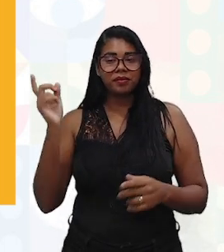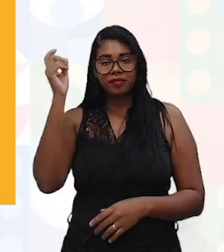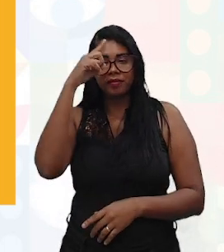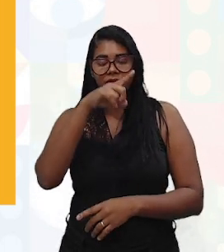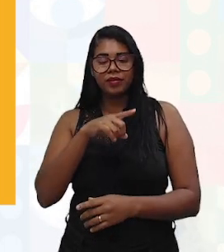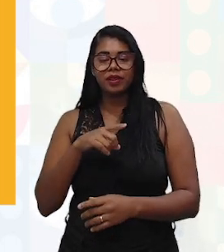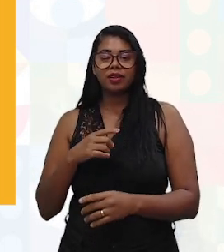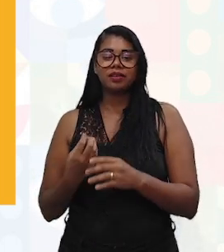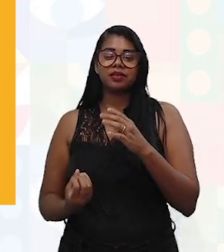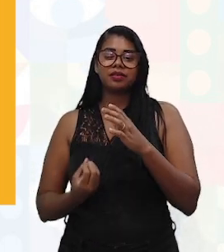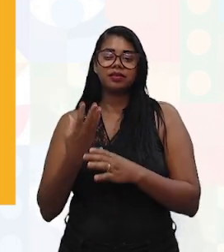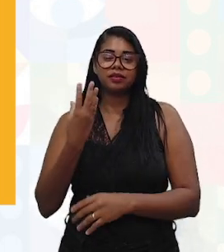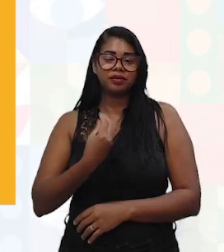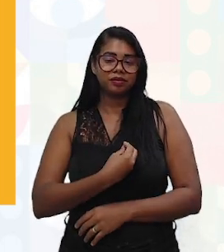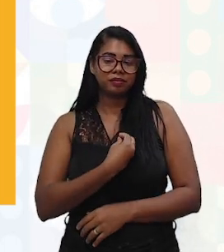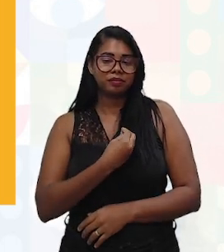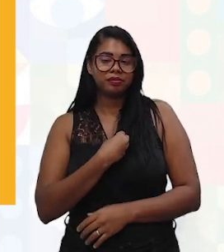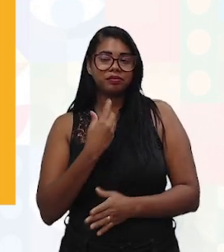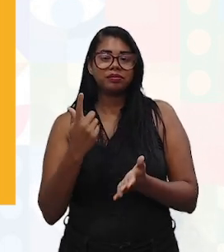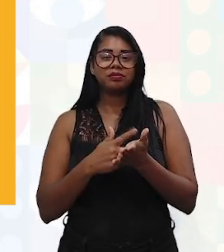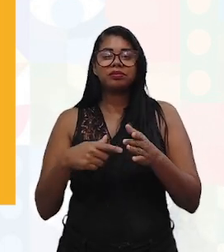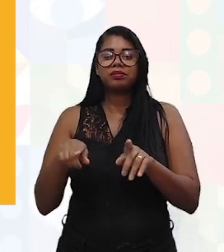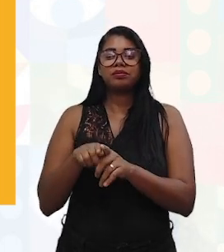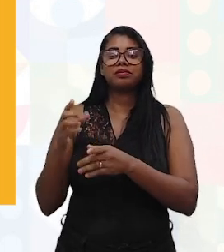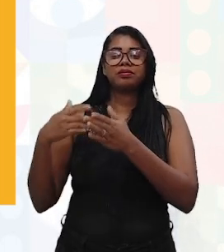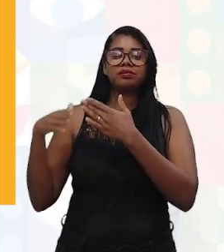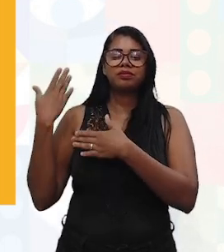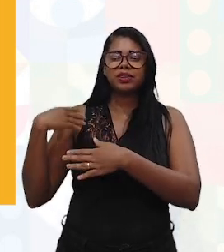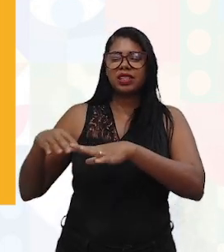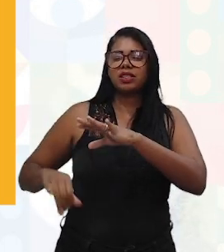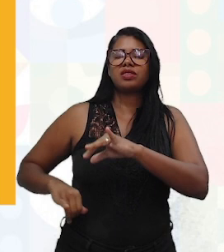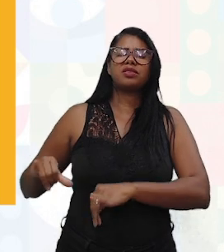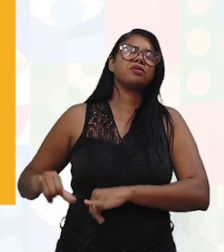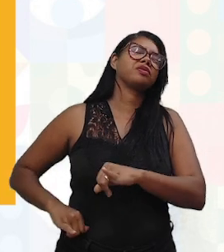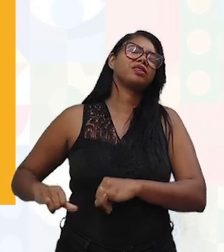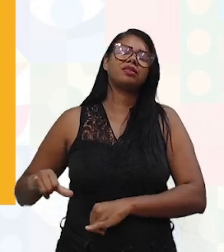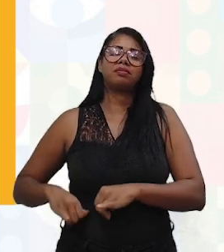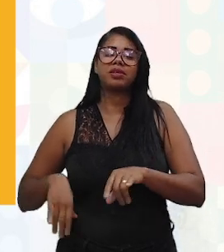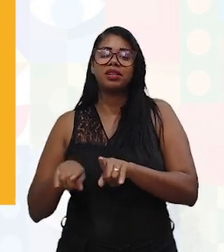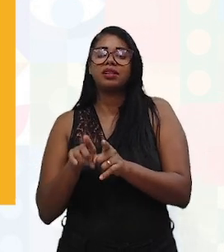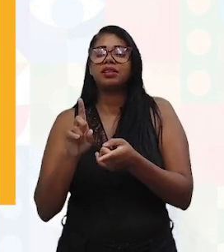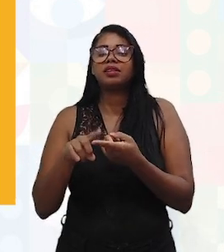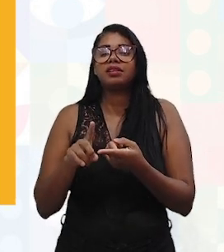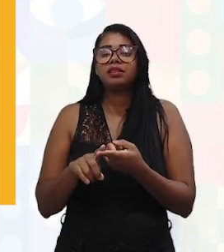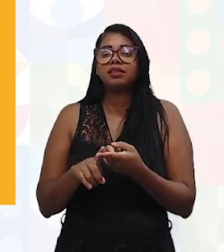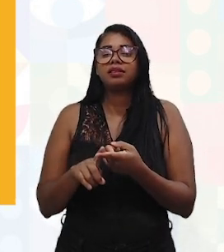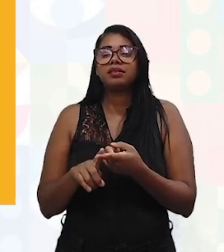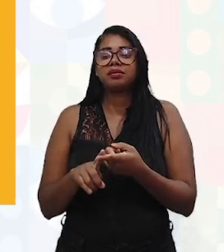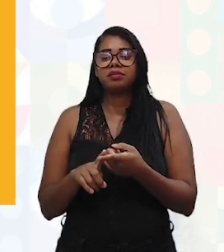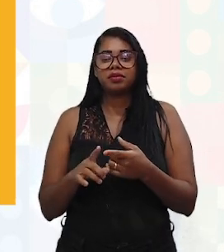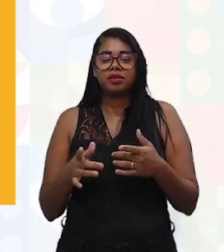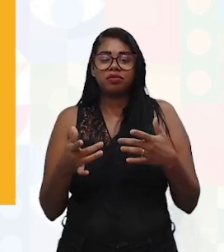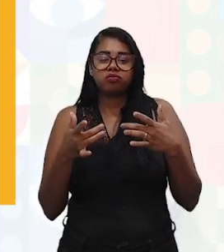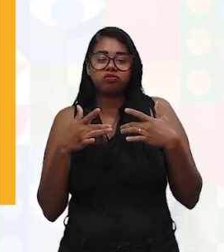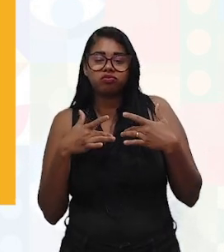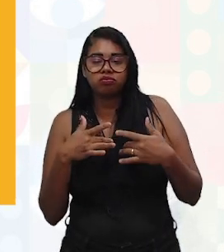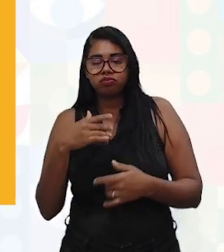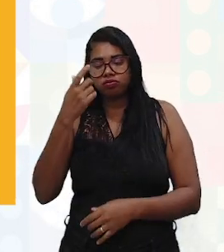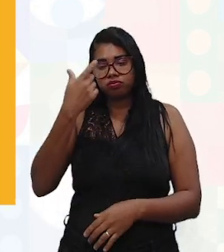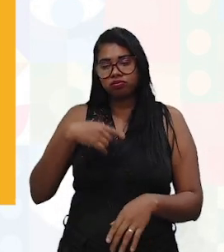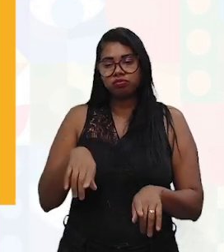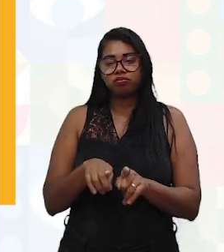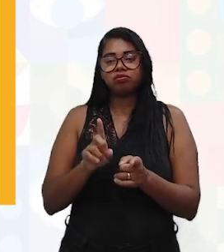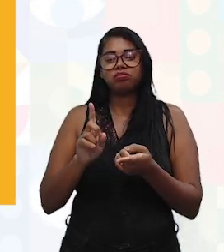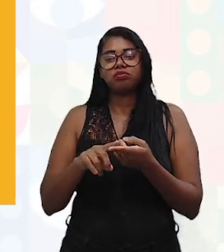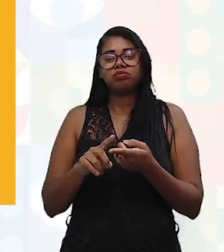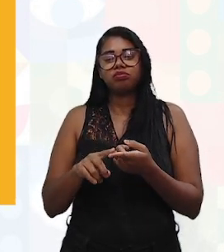vida, nós sofremos marcas, né? Essas marcas são as nossas dores, aquele lixinho que a gente vai às vezes guardando dentro de si e nem sempre a